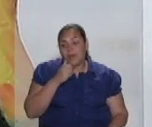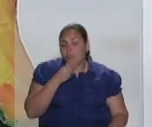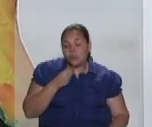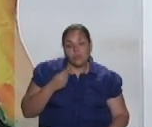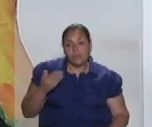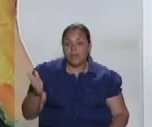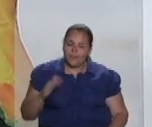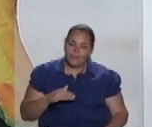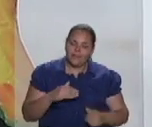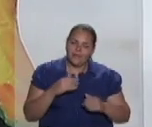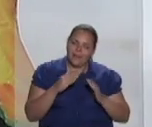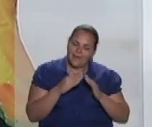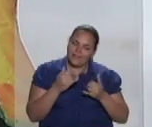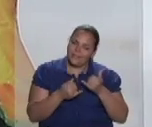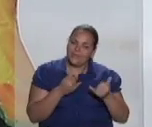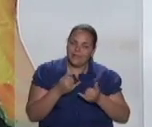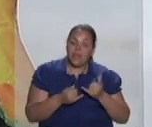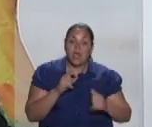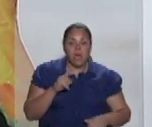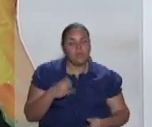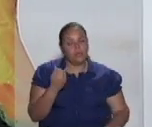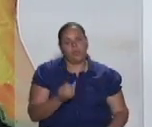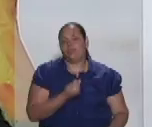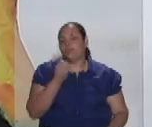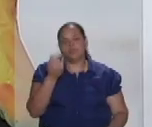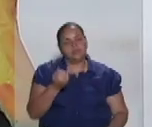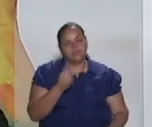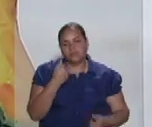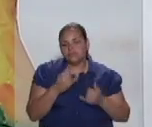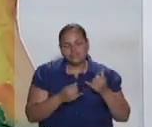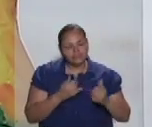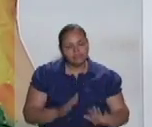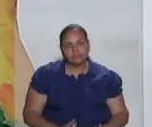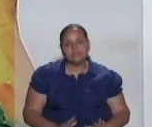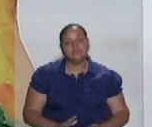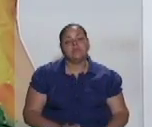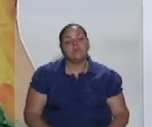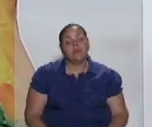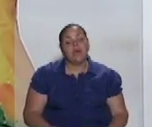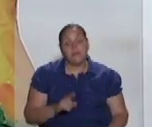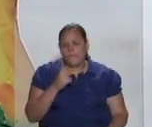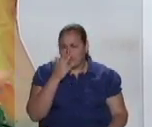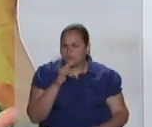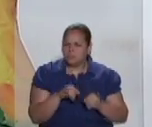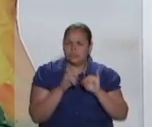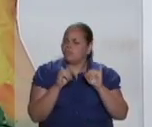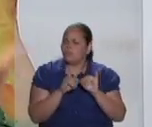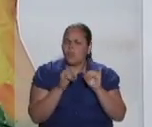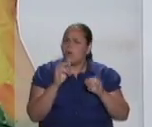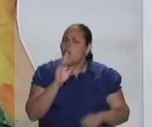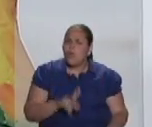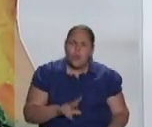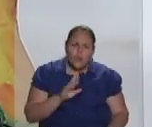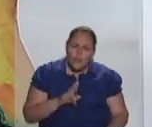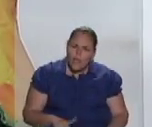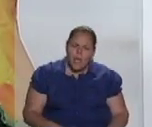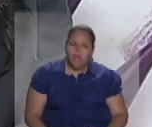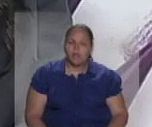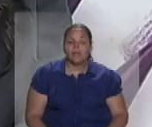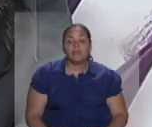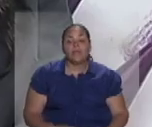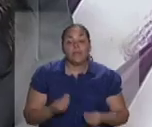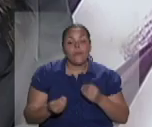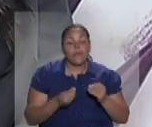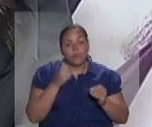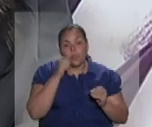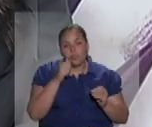brincar comigo aqui em casa? A importância que esse ato tem. Parece uma besteira, mas não é. Não é. E como é que fica